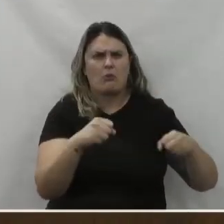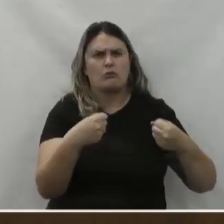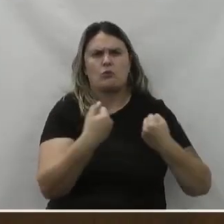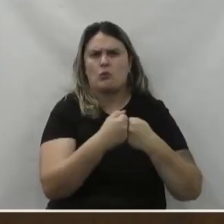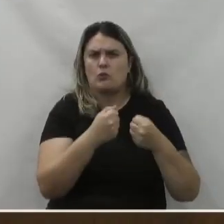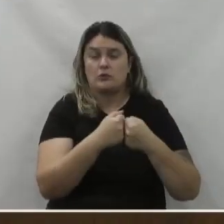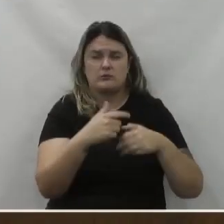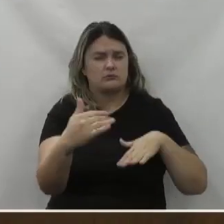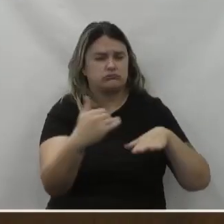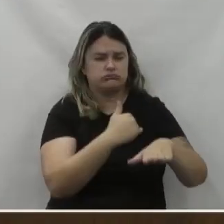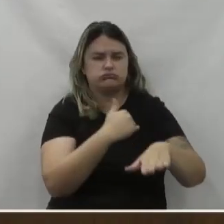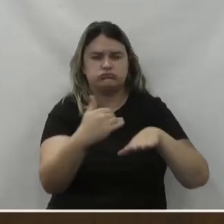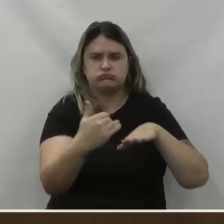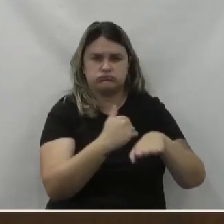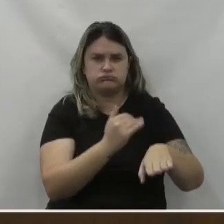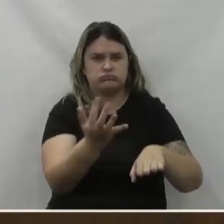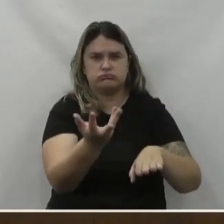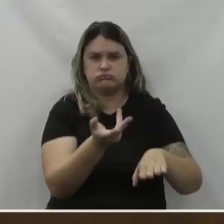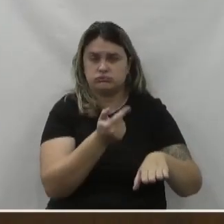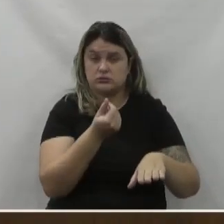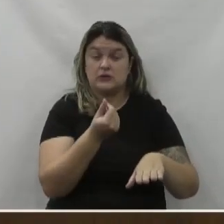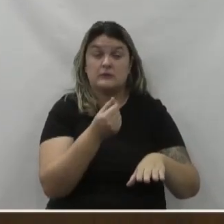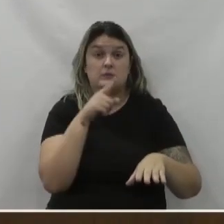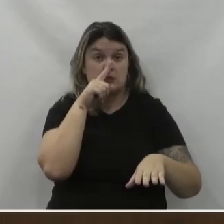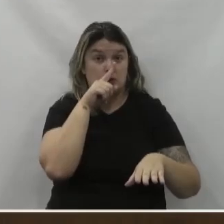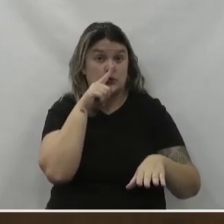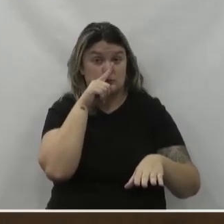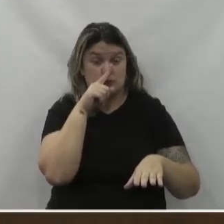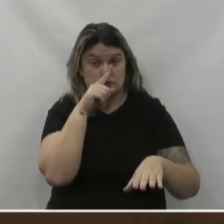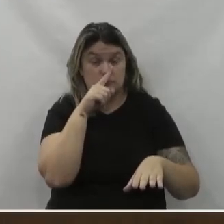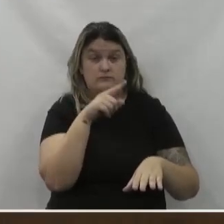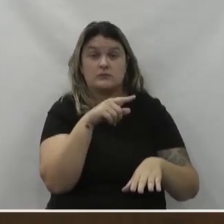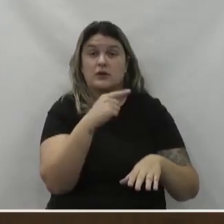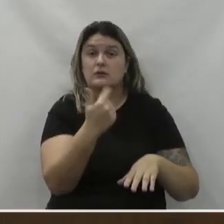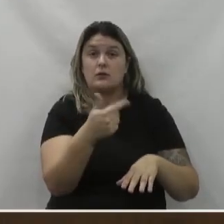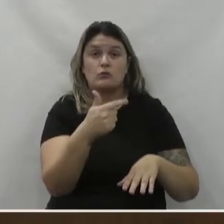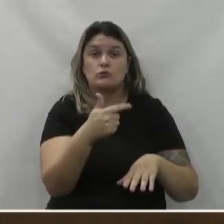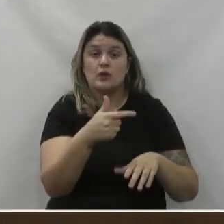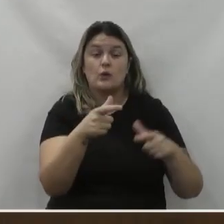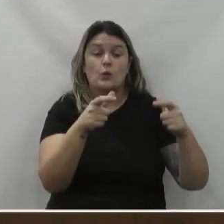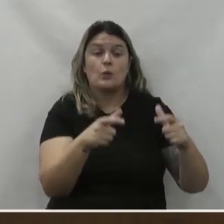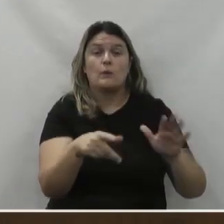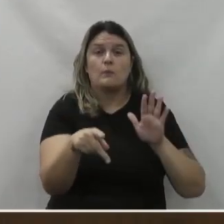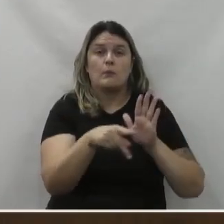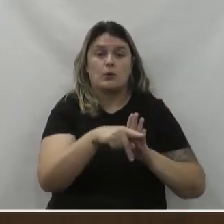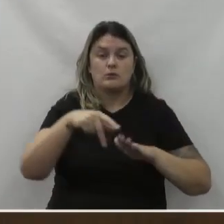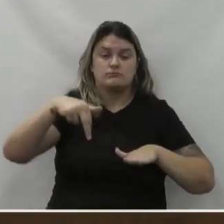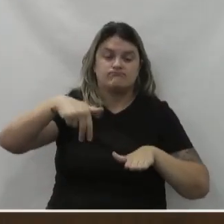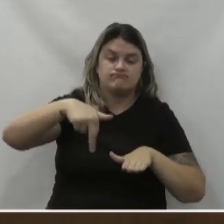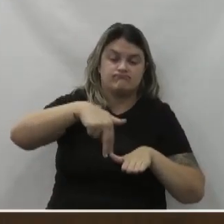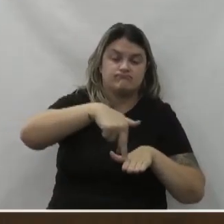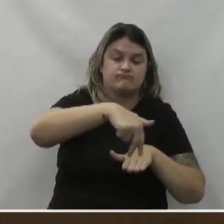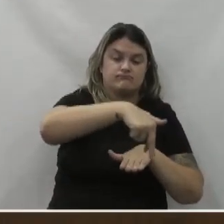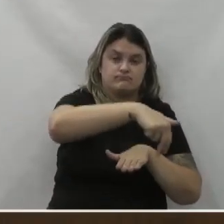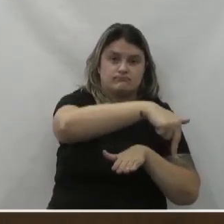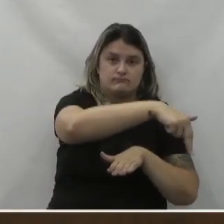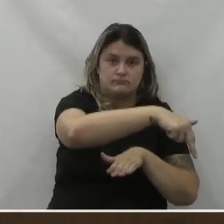que circulam em alta velocidade, colocando em risco a segurança de pedestres, ciclistas e